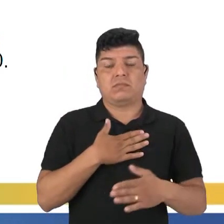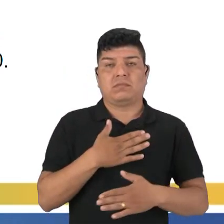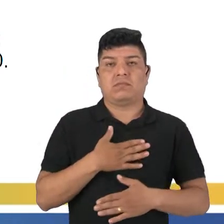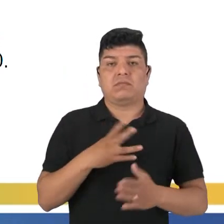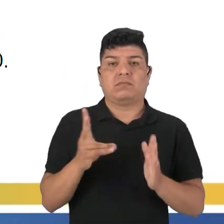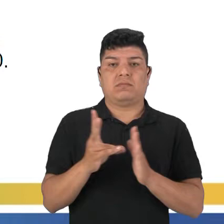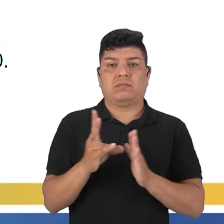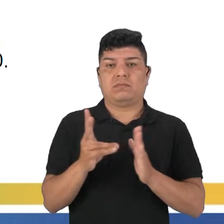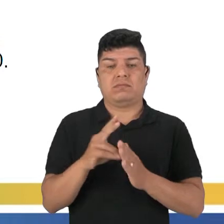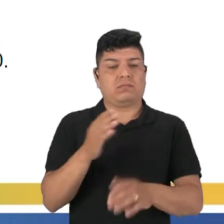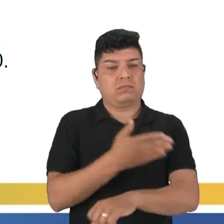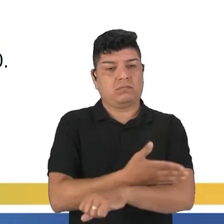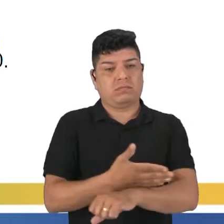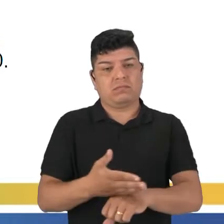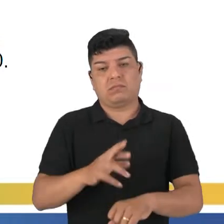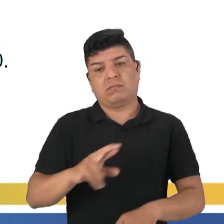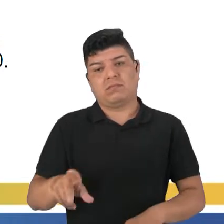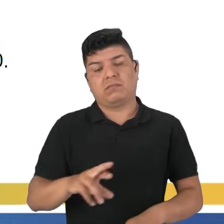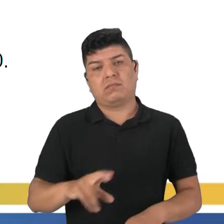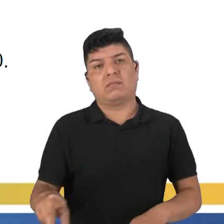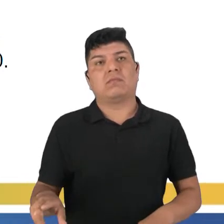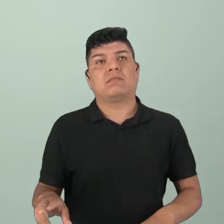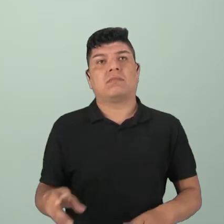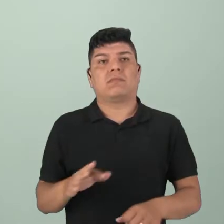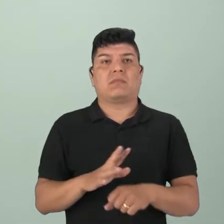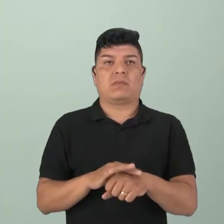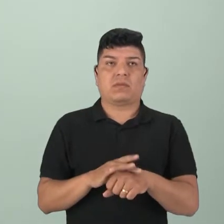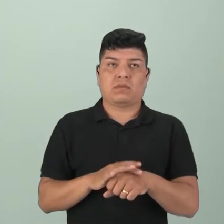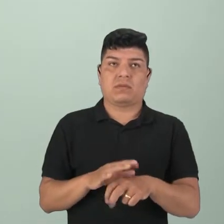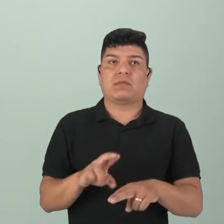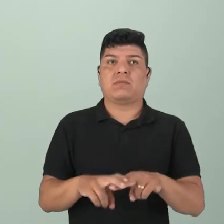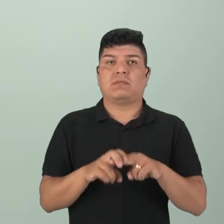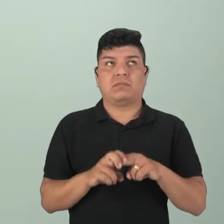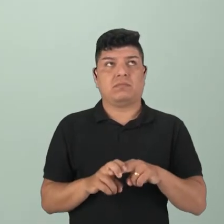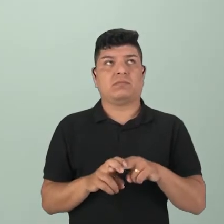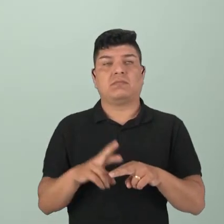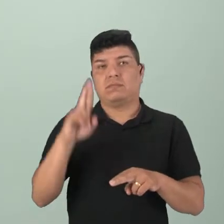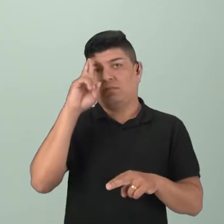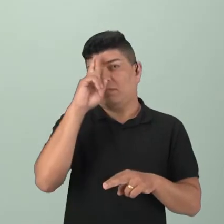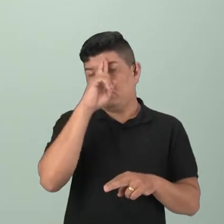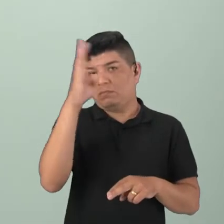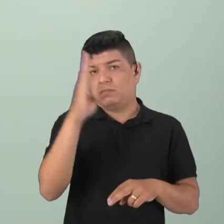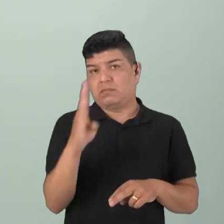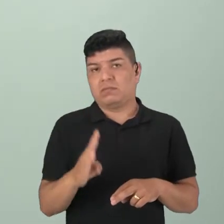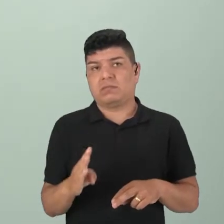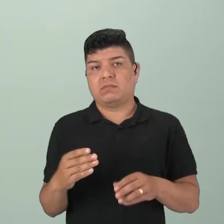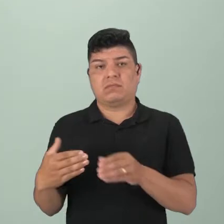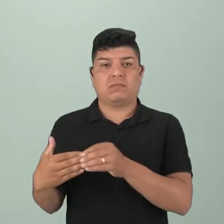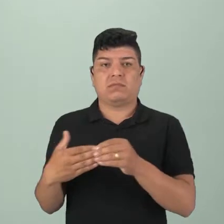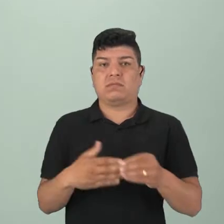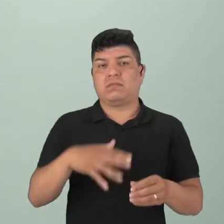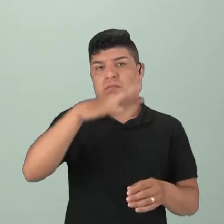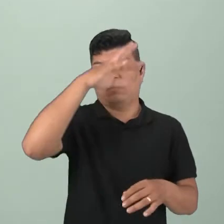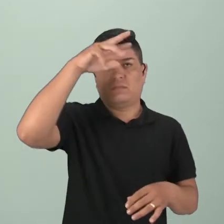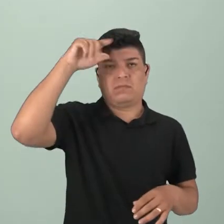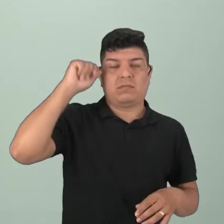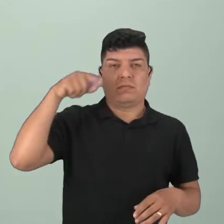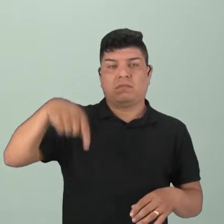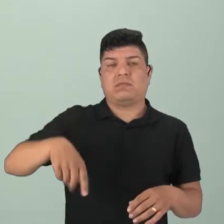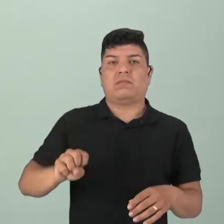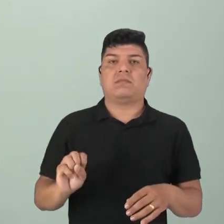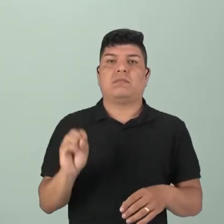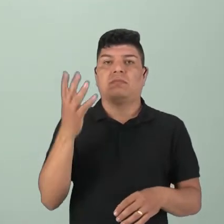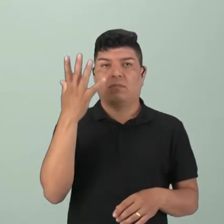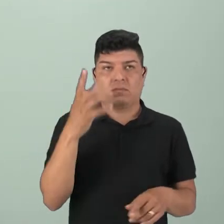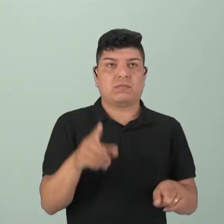do indígena ele não é acostumado, né, a doenças. Então, assim como na história do Brasil, na região amazônica também, aqui no nosso estado